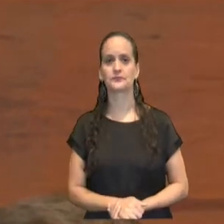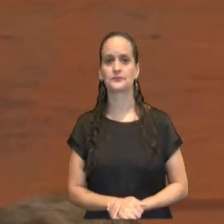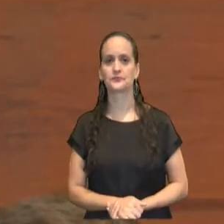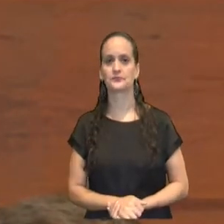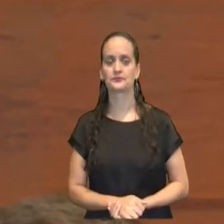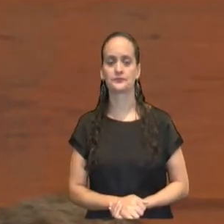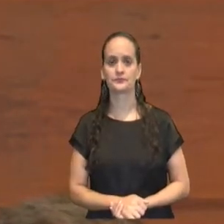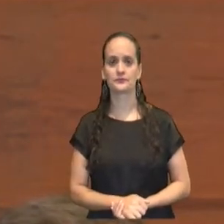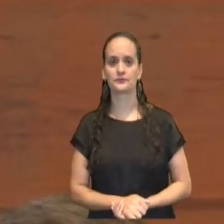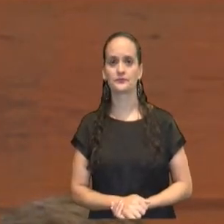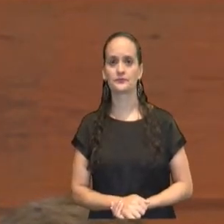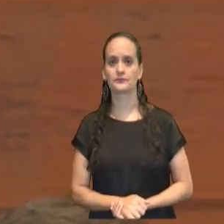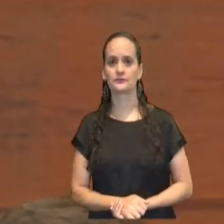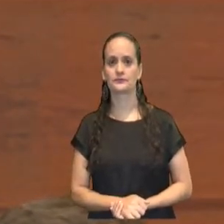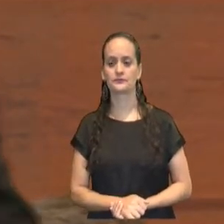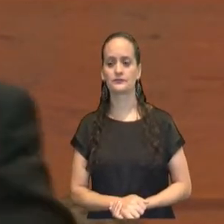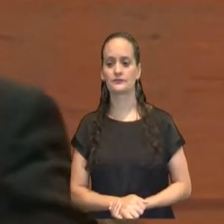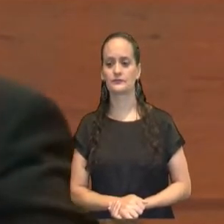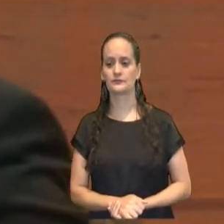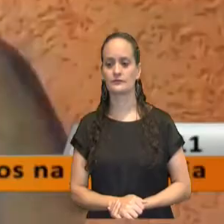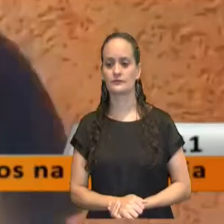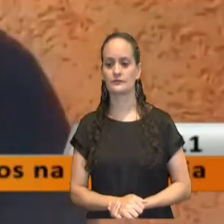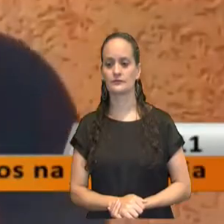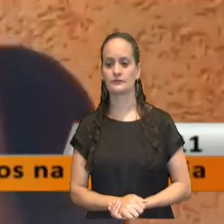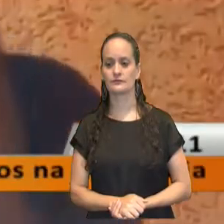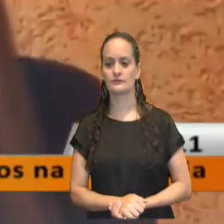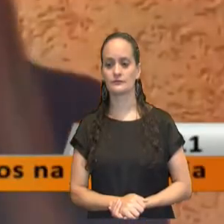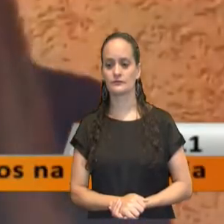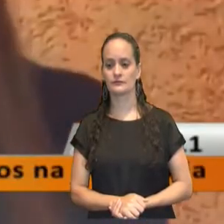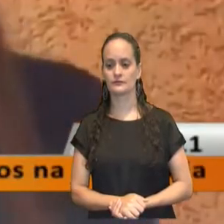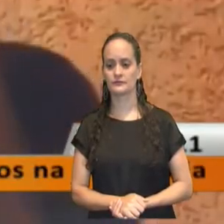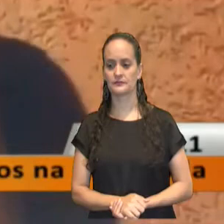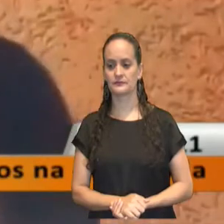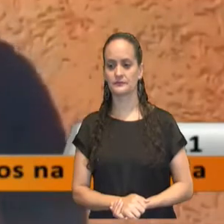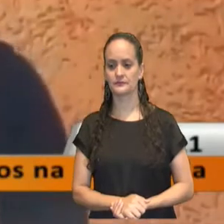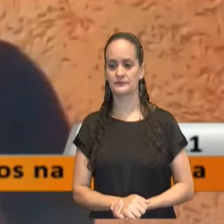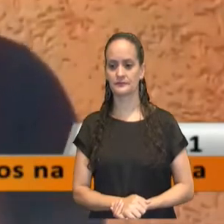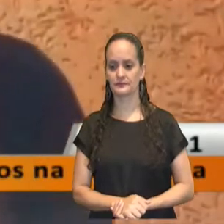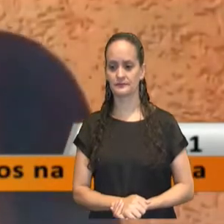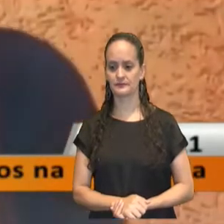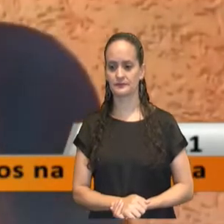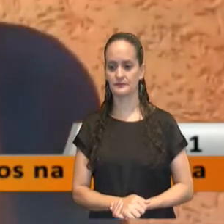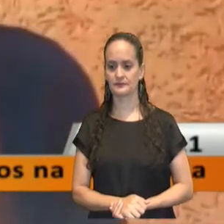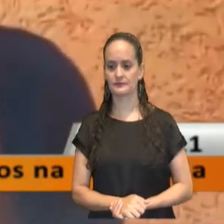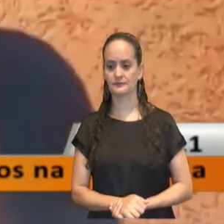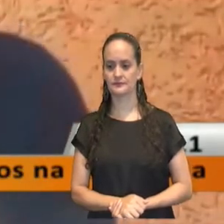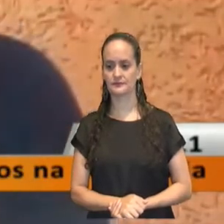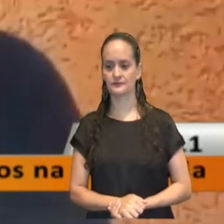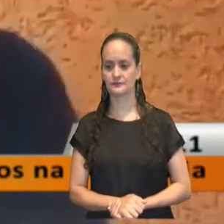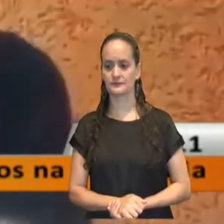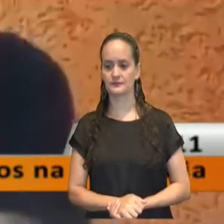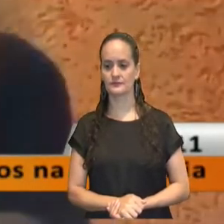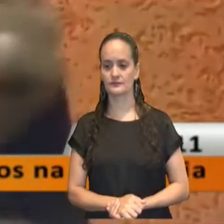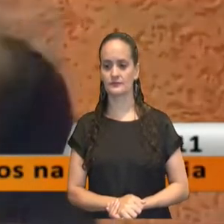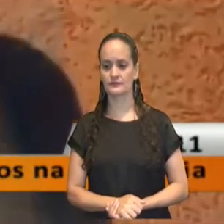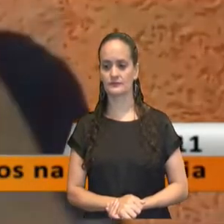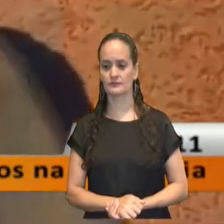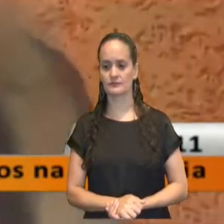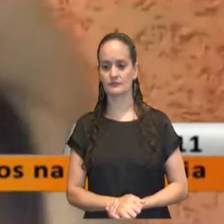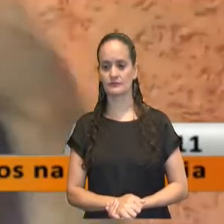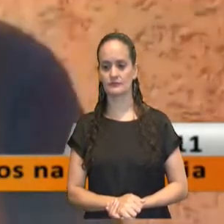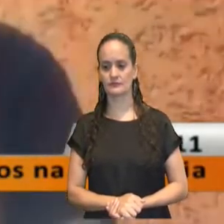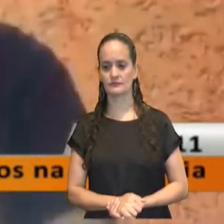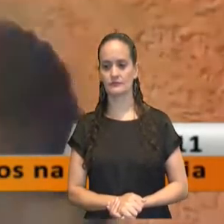Os ouvintes usam a máscara e o surdo vai. vai ver e não consegue acompanhar,